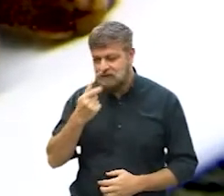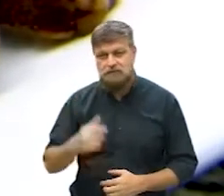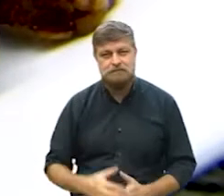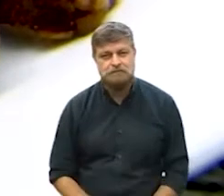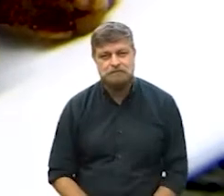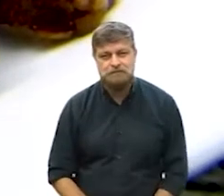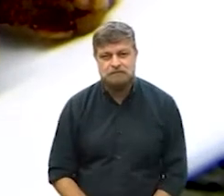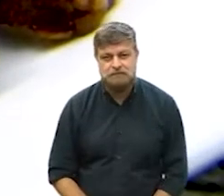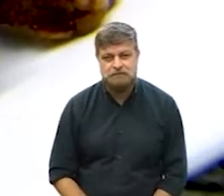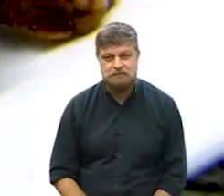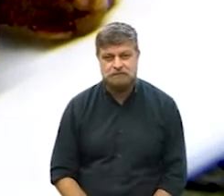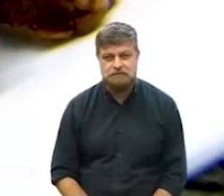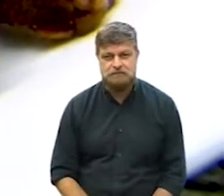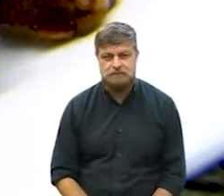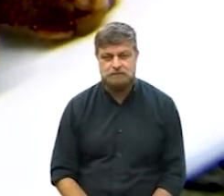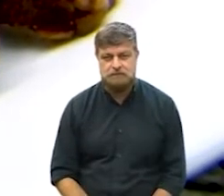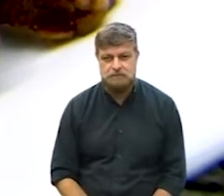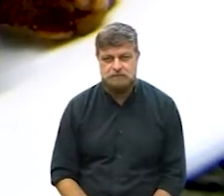biscoitos.